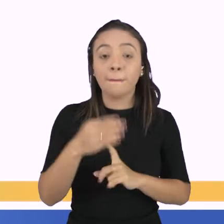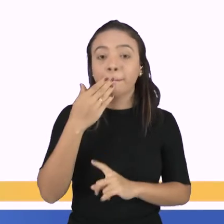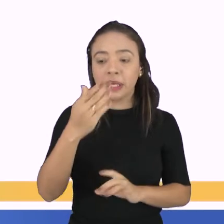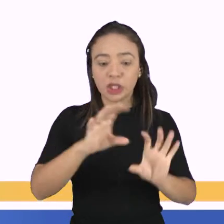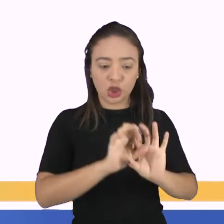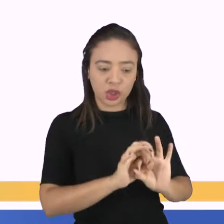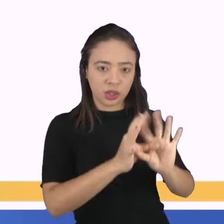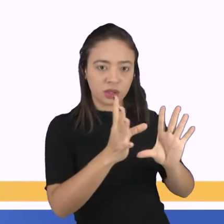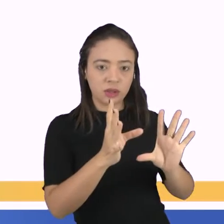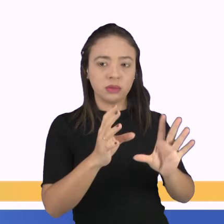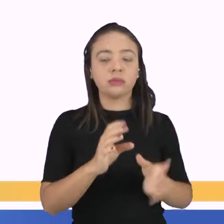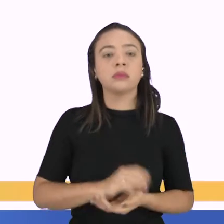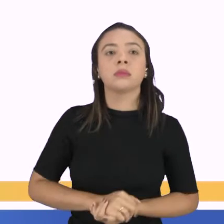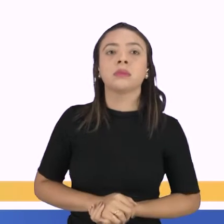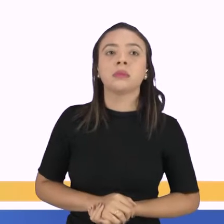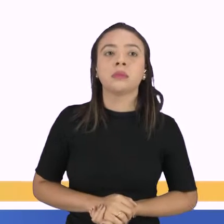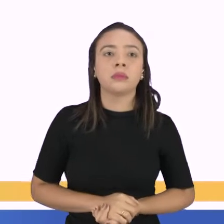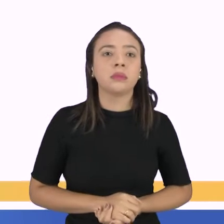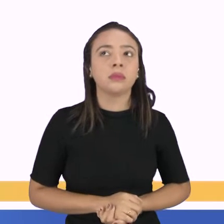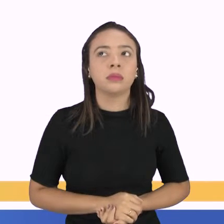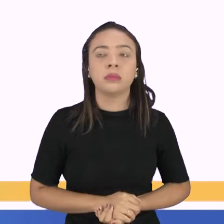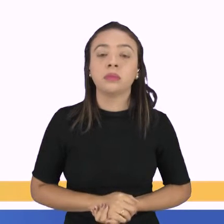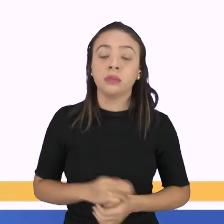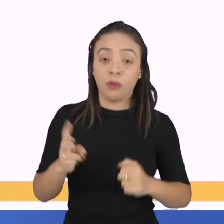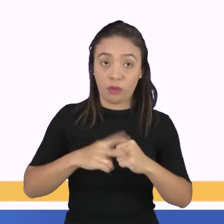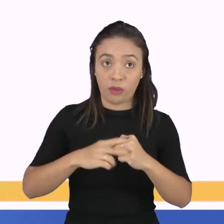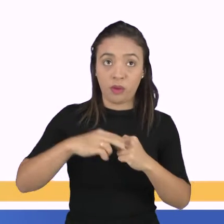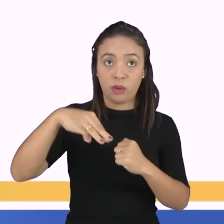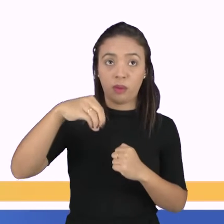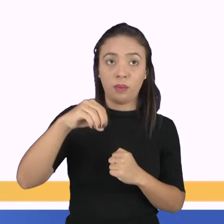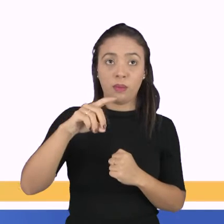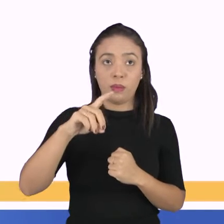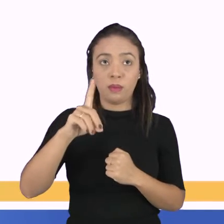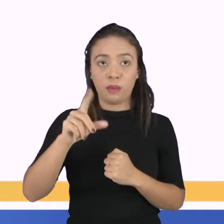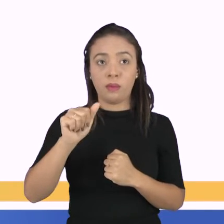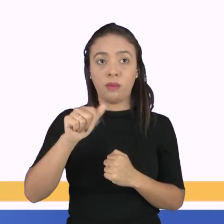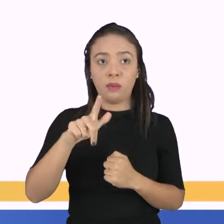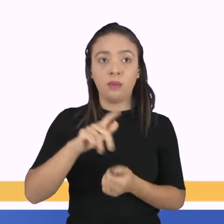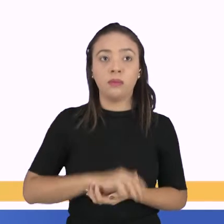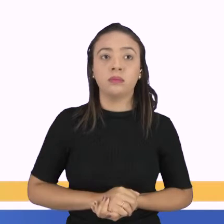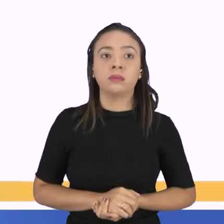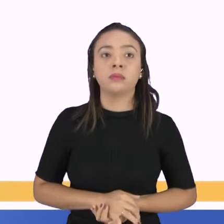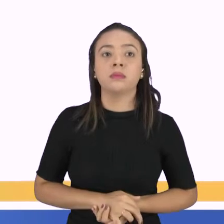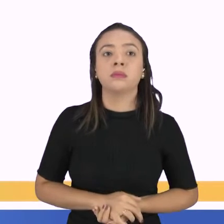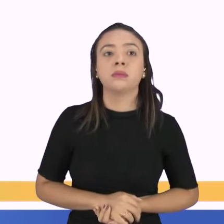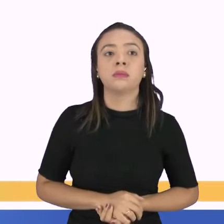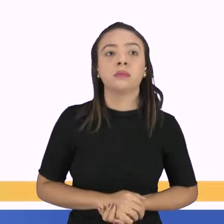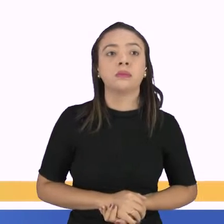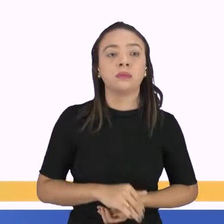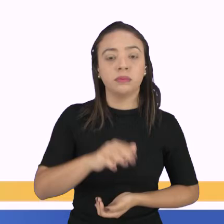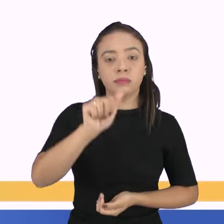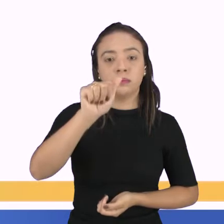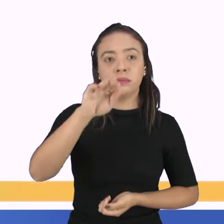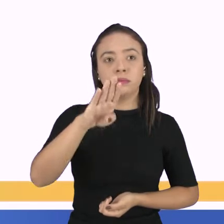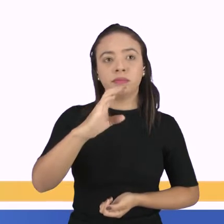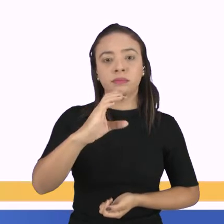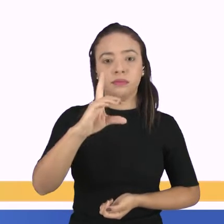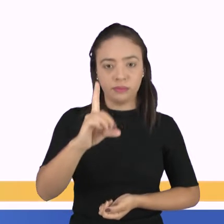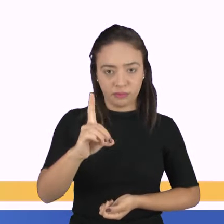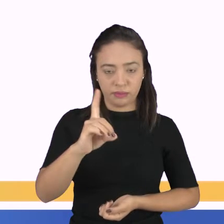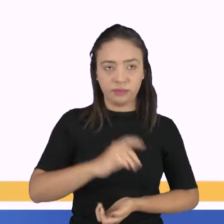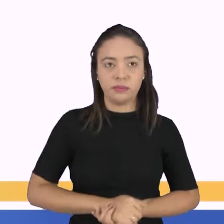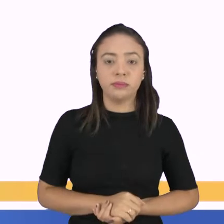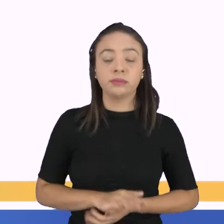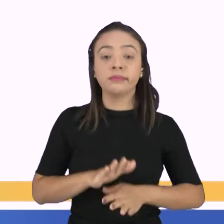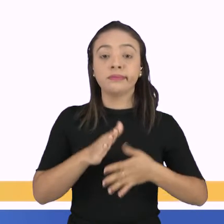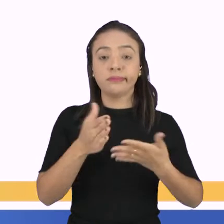no presente? Um verbo modal, tá, pessoal? Então, nós temos aí should, must, can e could.